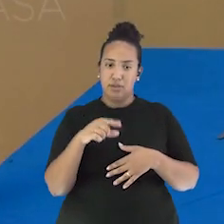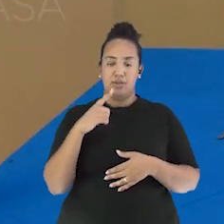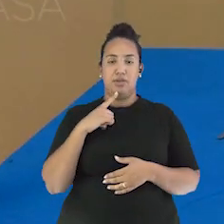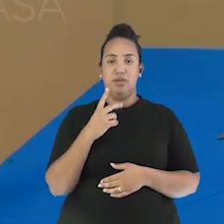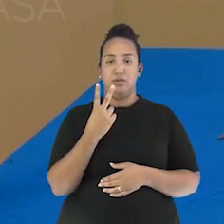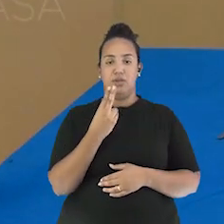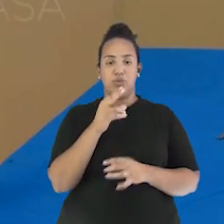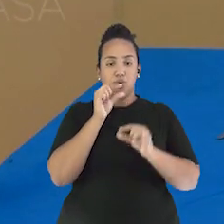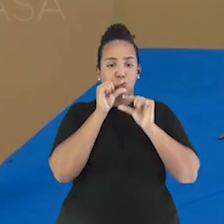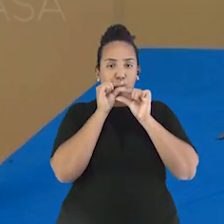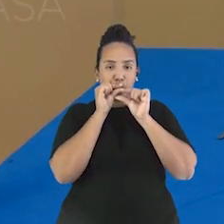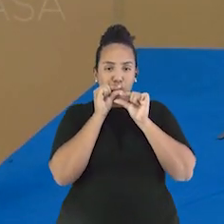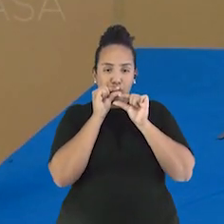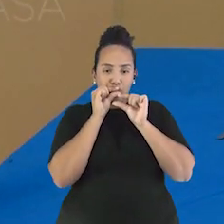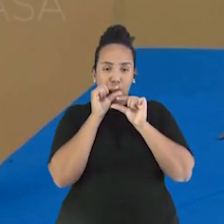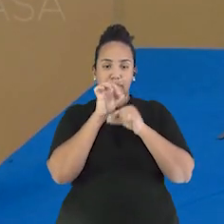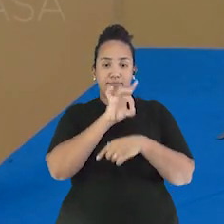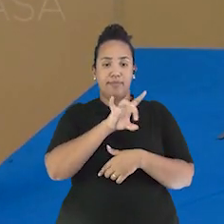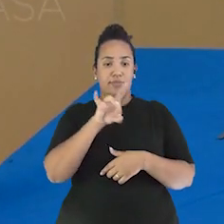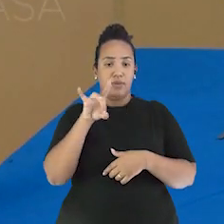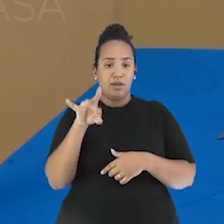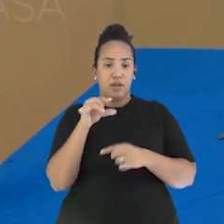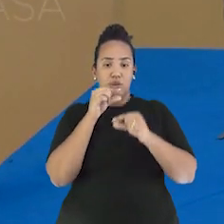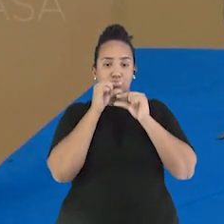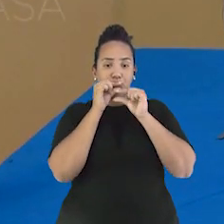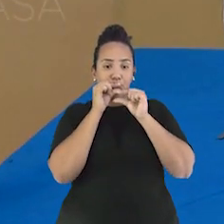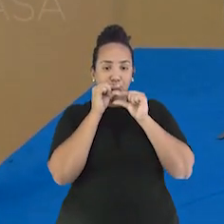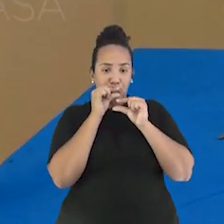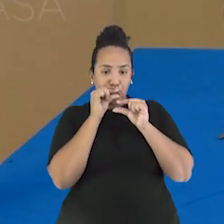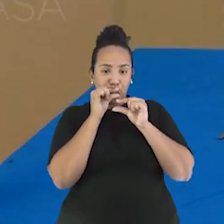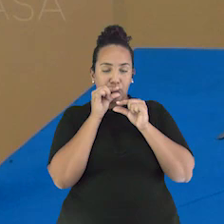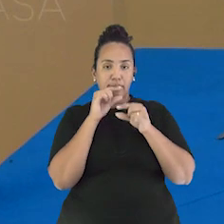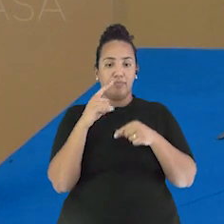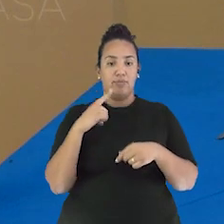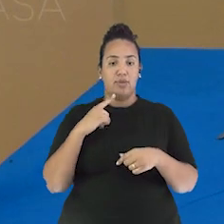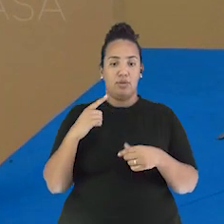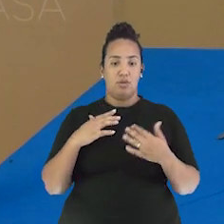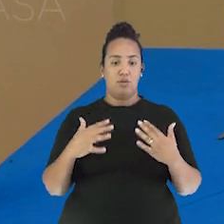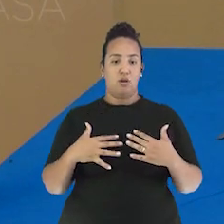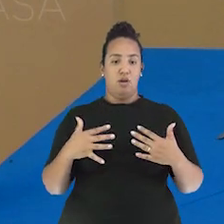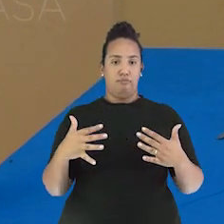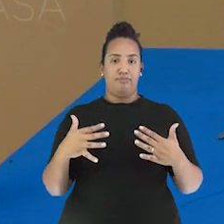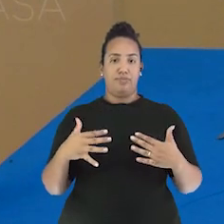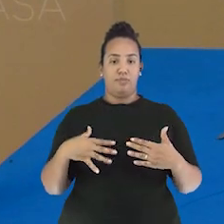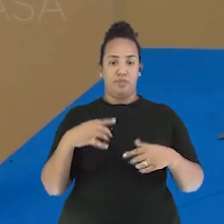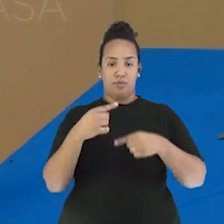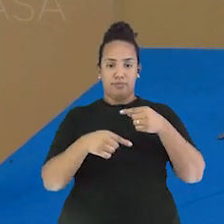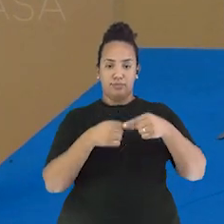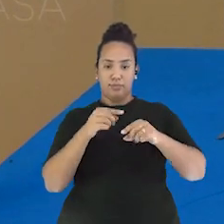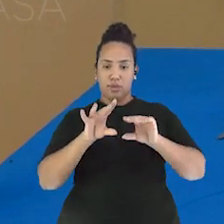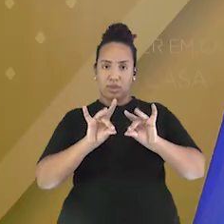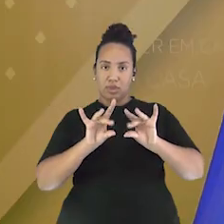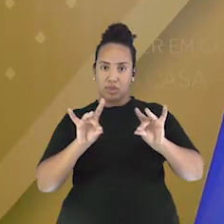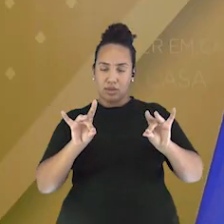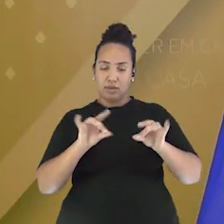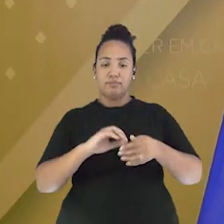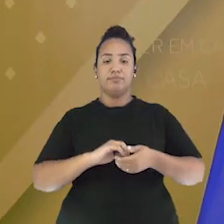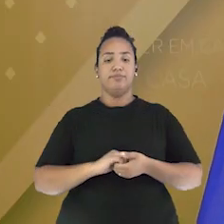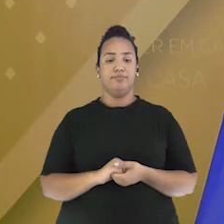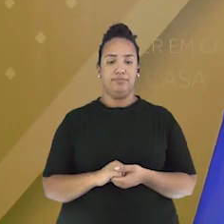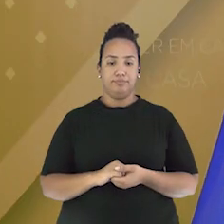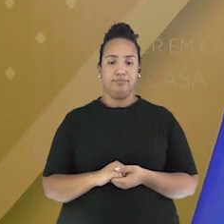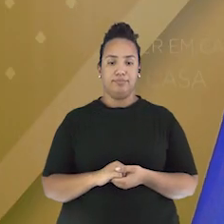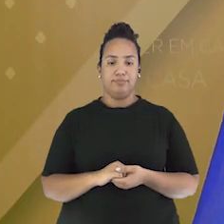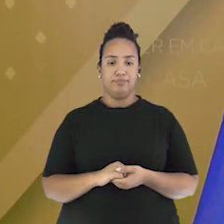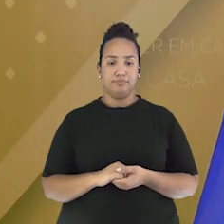representados pelos 2 canudos, onde cada canudo vai para um pulmão, presos com a fita adesiva. A fita adesiva,